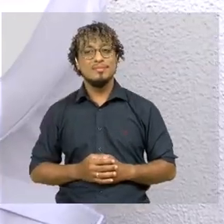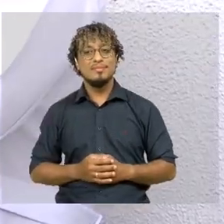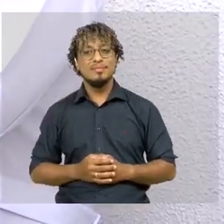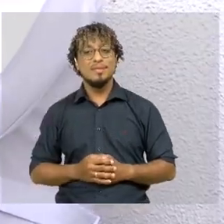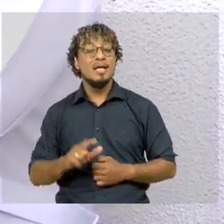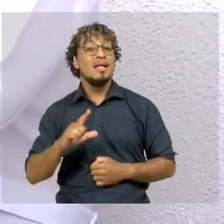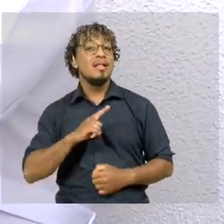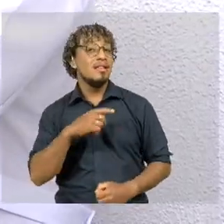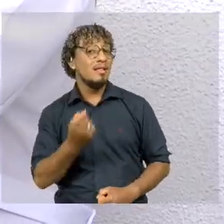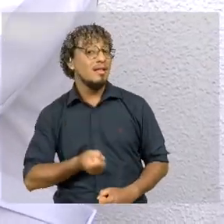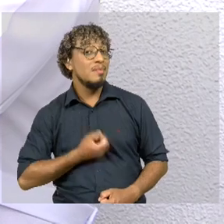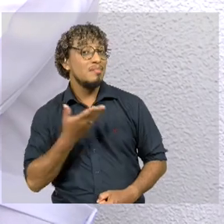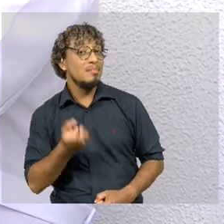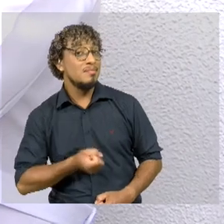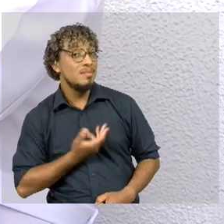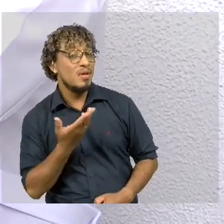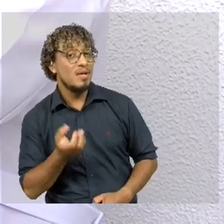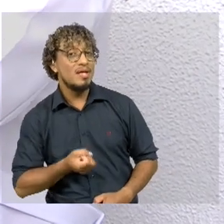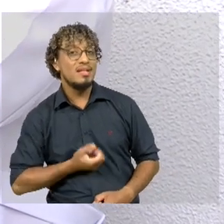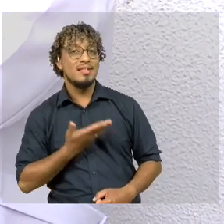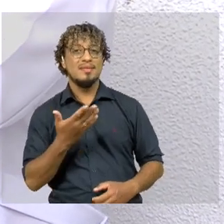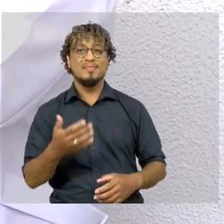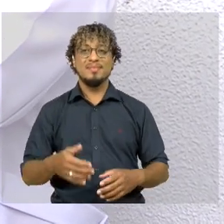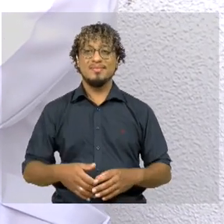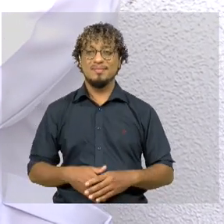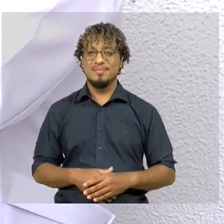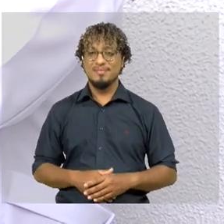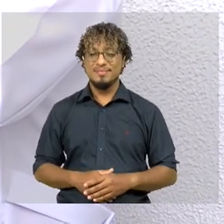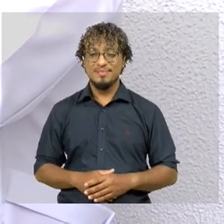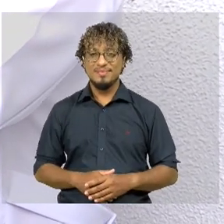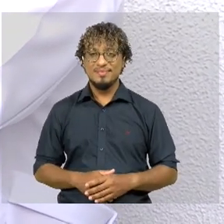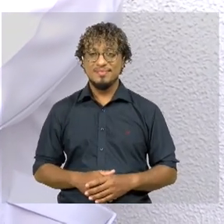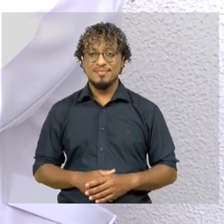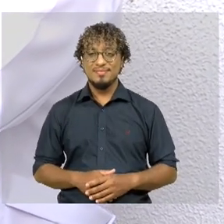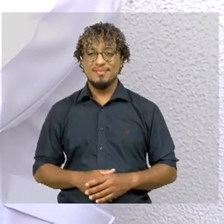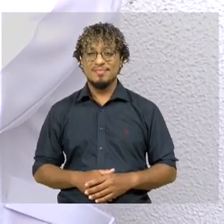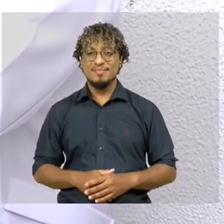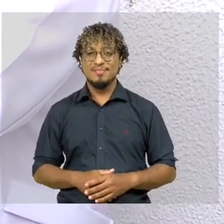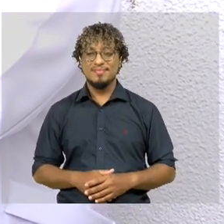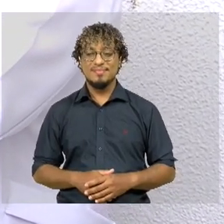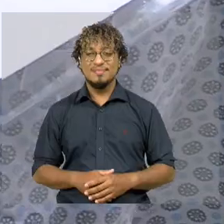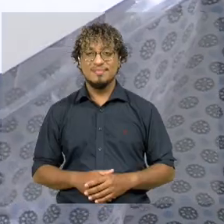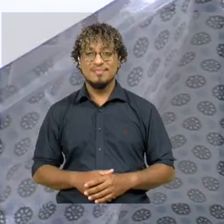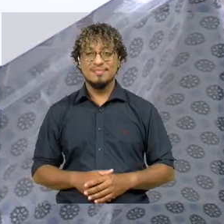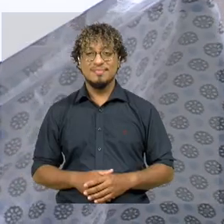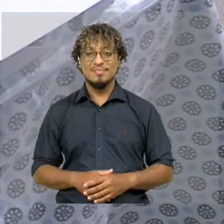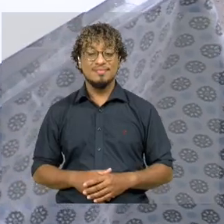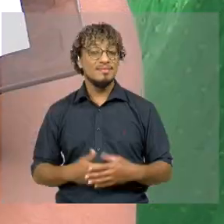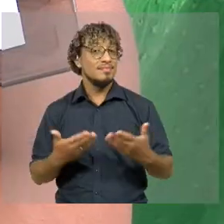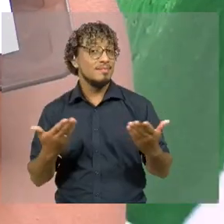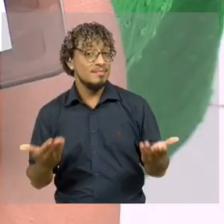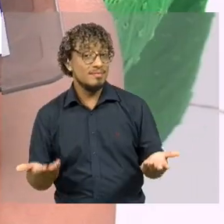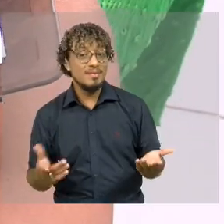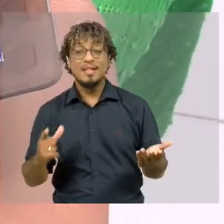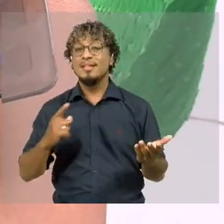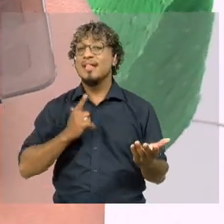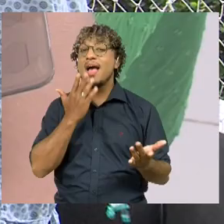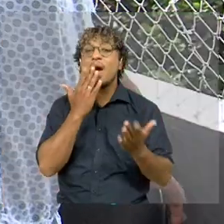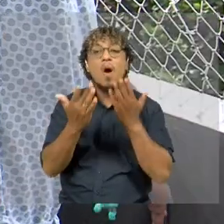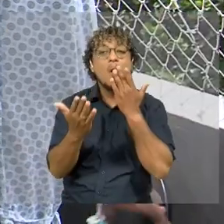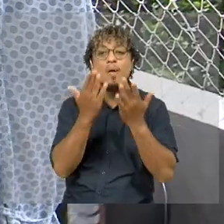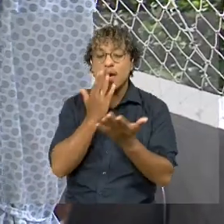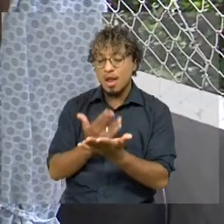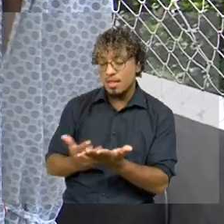tem poema. Não permita que Deus eu morra, sem que eu volte para lá. E tem o colorido da